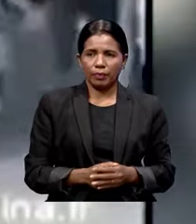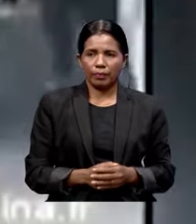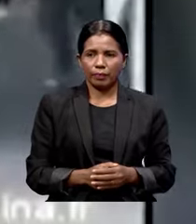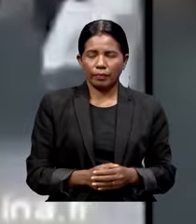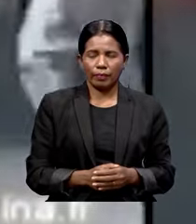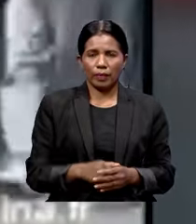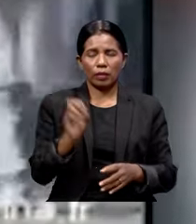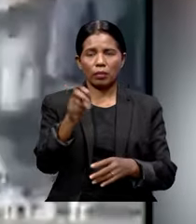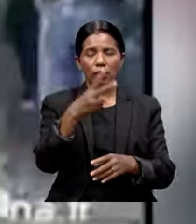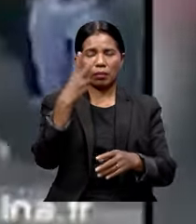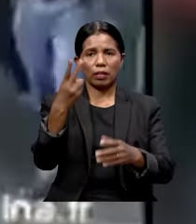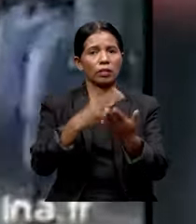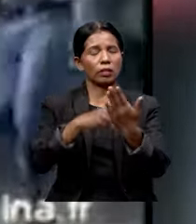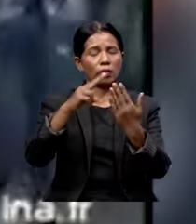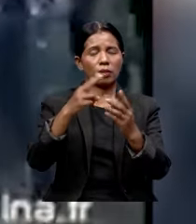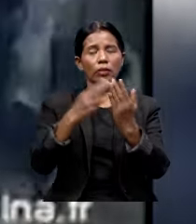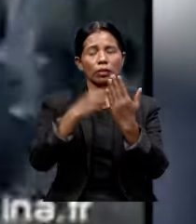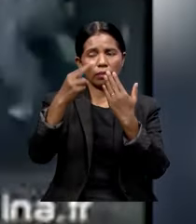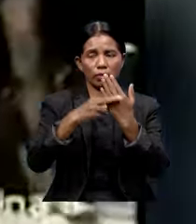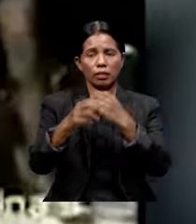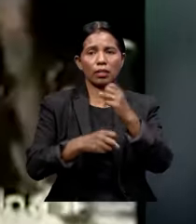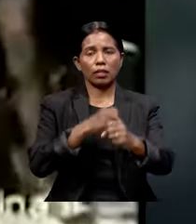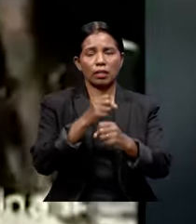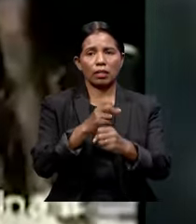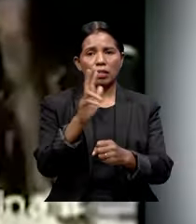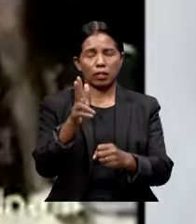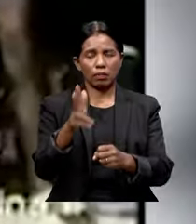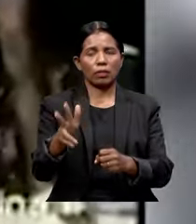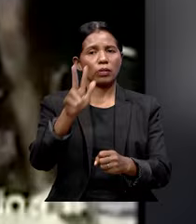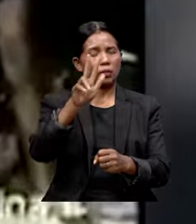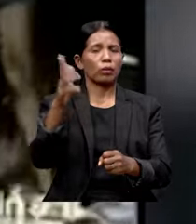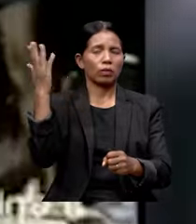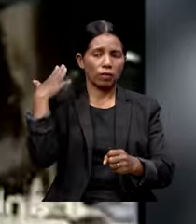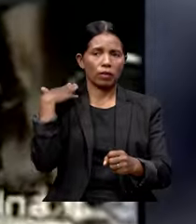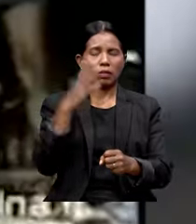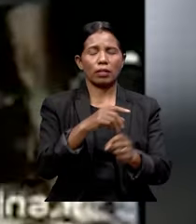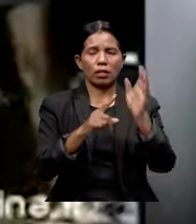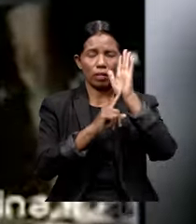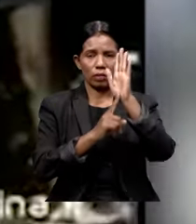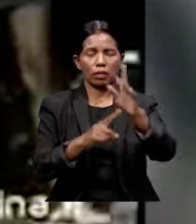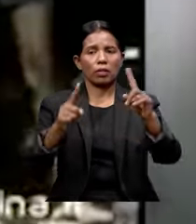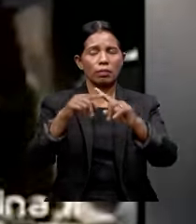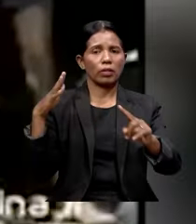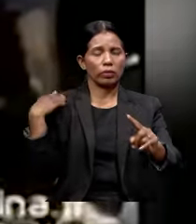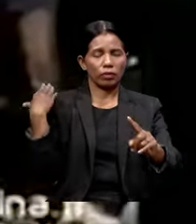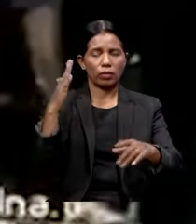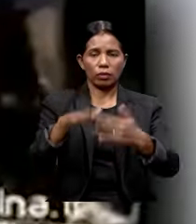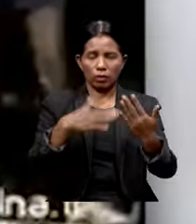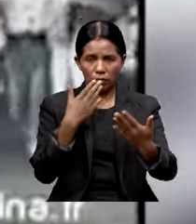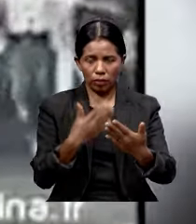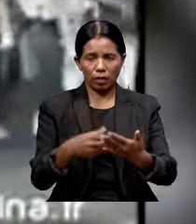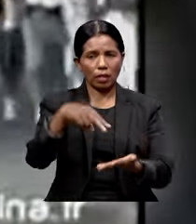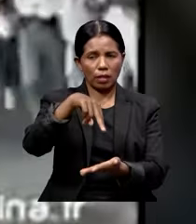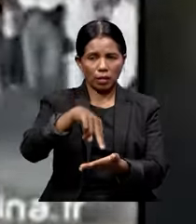Massacre 12 de novembro, que acontece em Etina, Tolonulo, Recintolo, Liuba, se assassinada pela juventude do Rico, a sua insira em